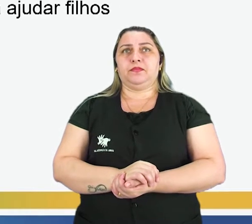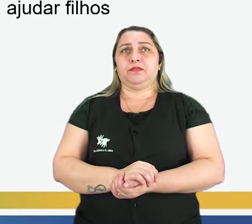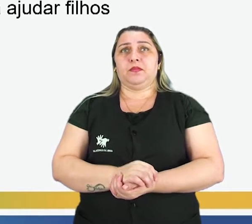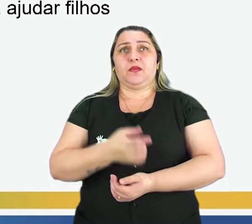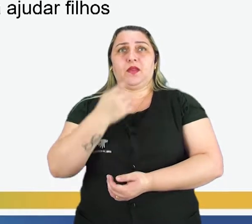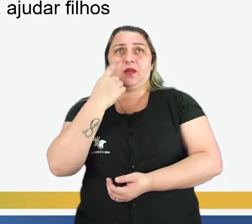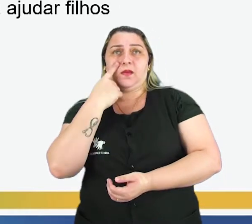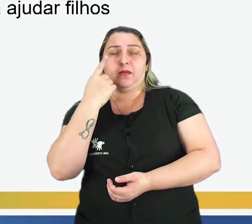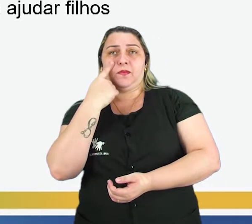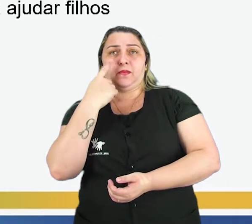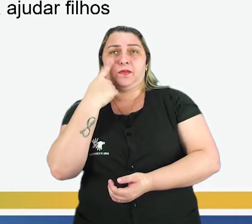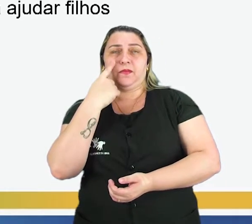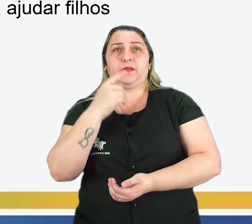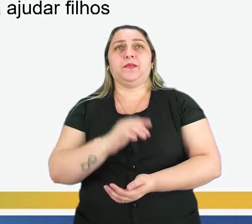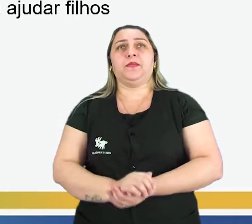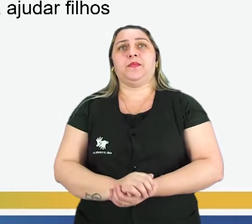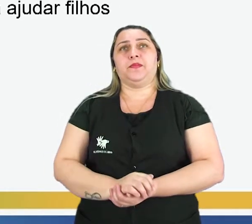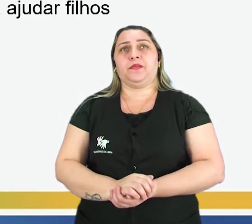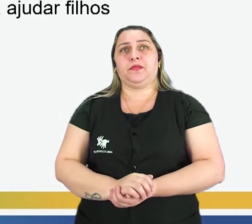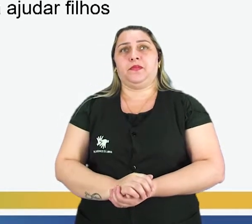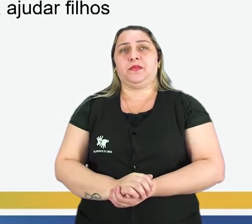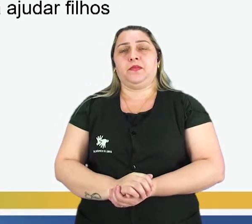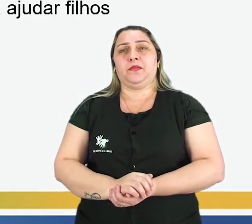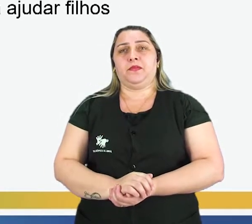Olha esse exemplo de entrevista aí, ó.